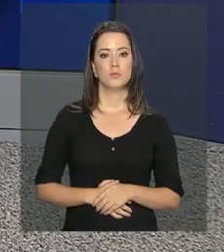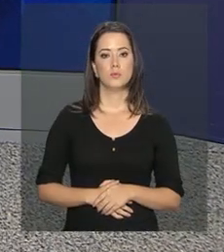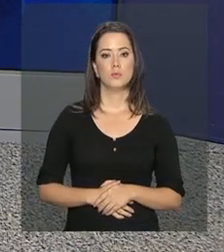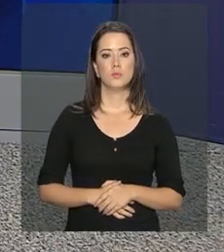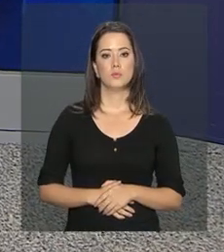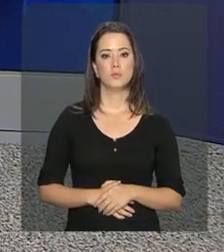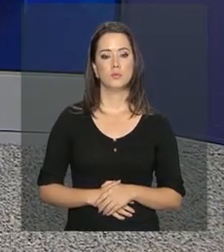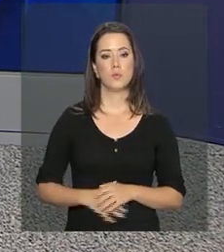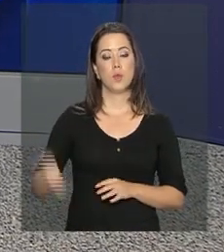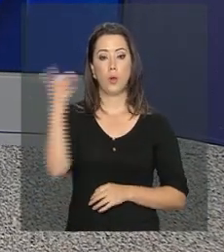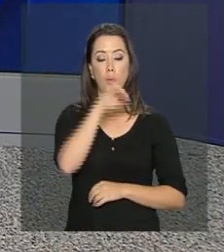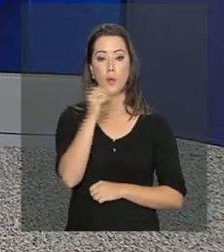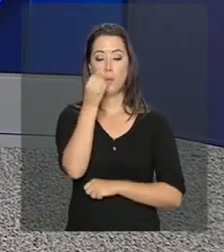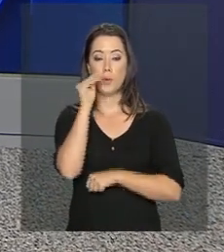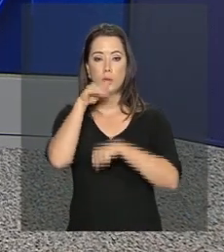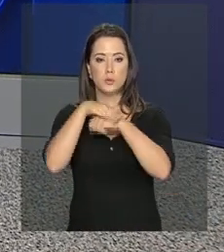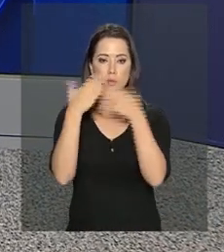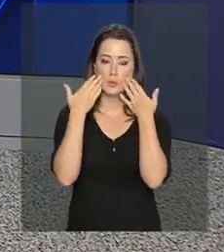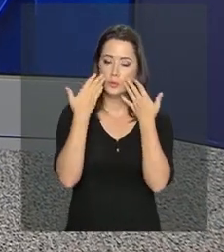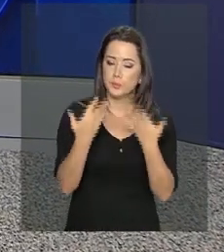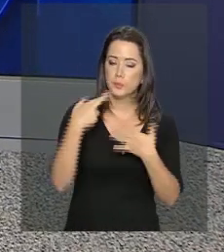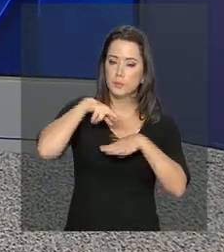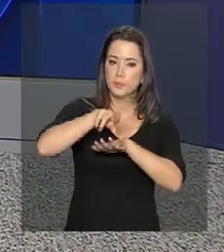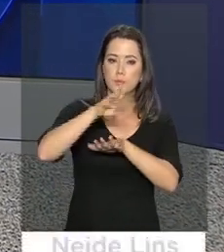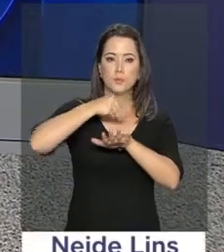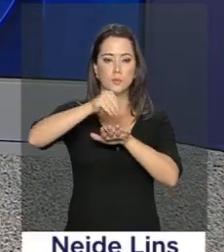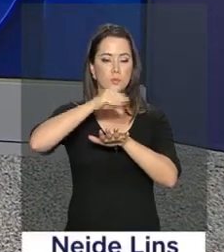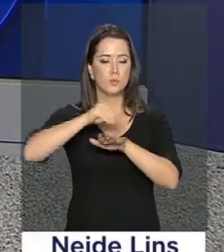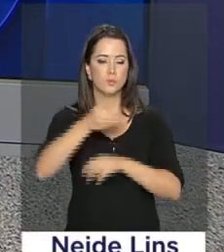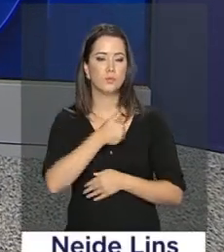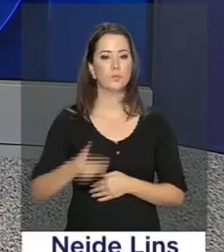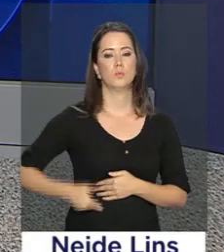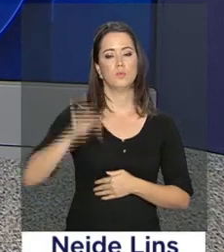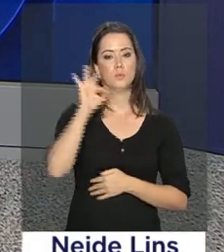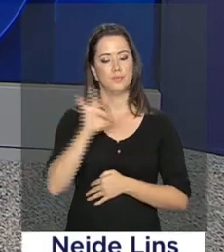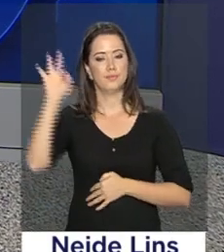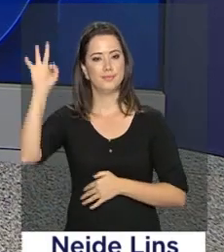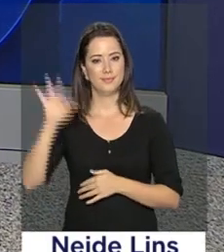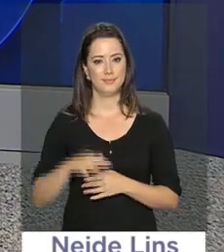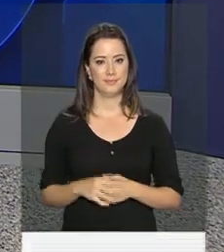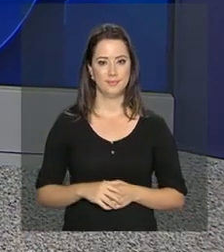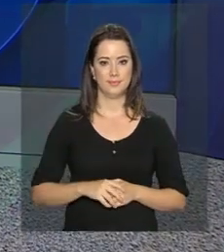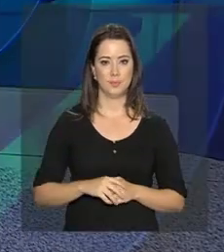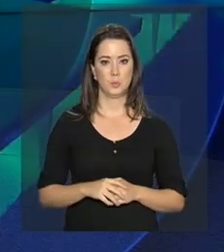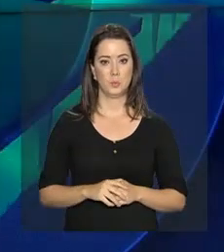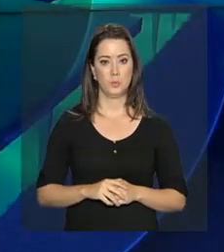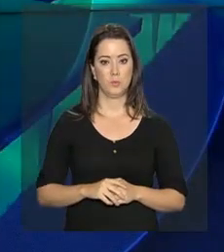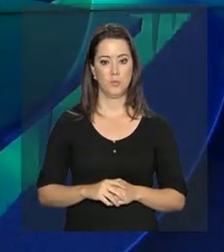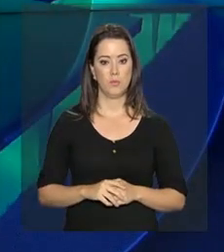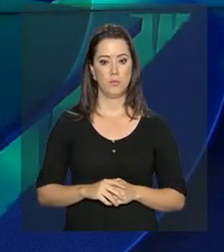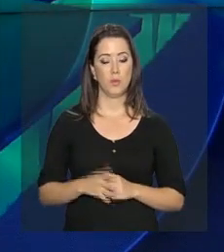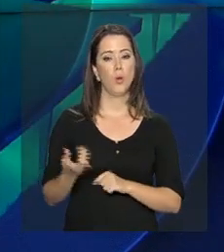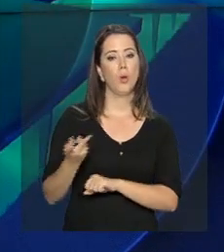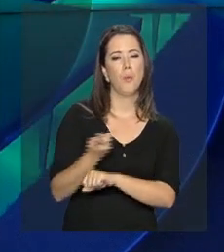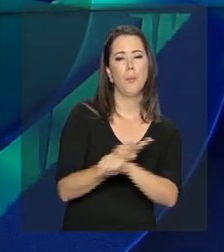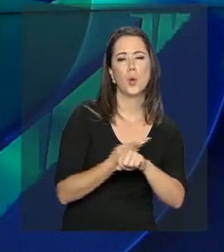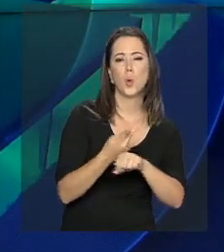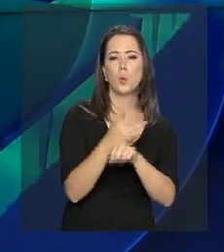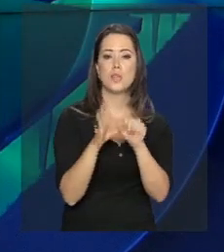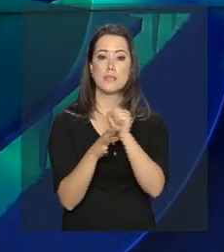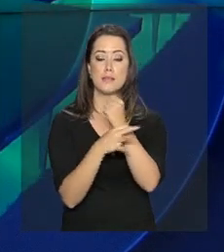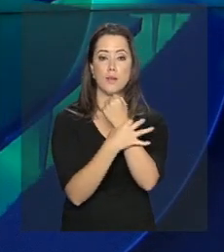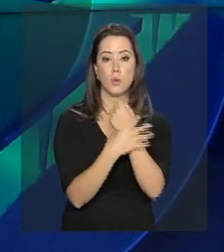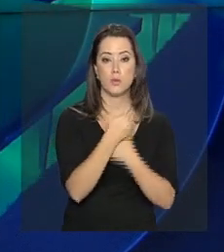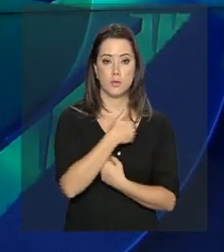olá boa noite começa agora o repórter nbr com as notícias do governo federal buscar a segurança